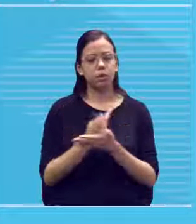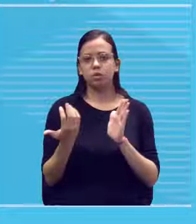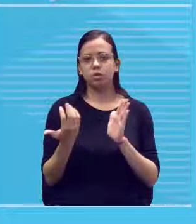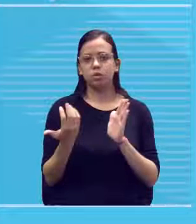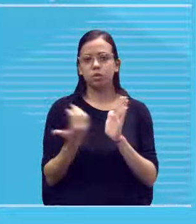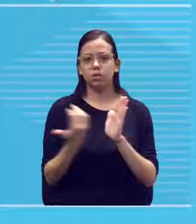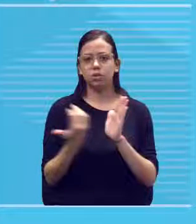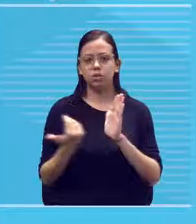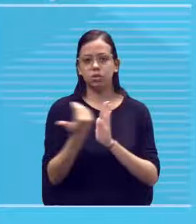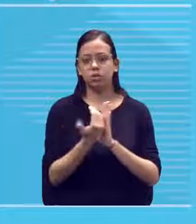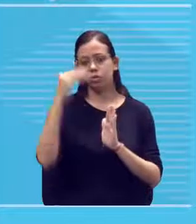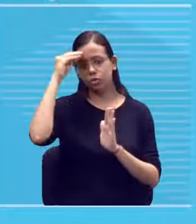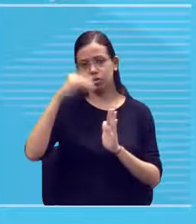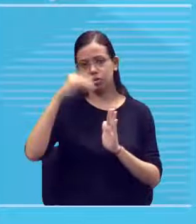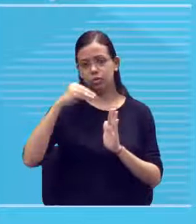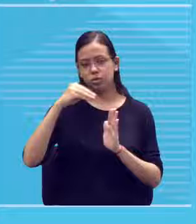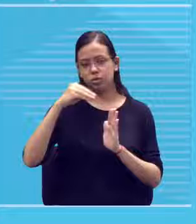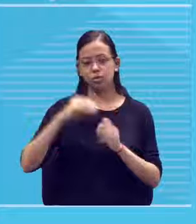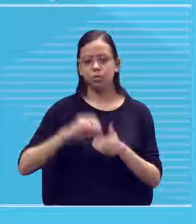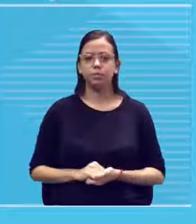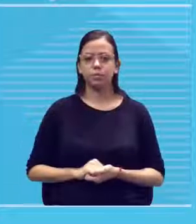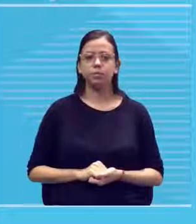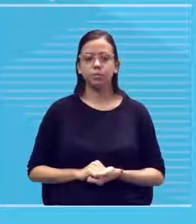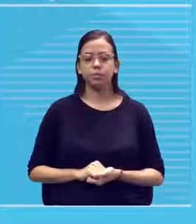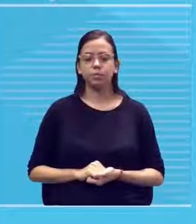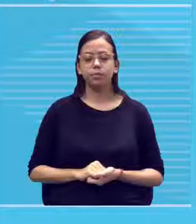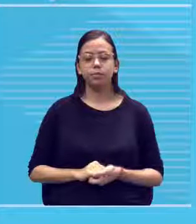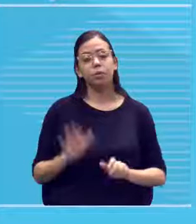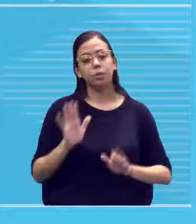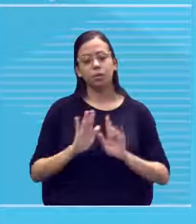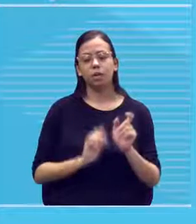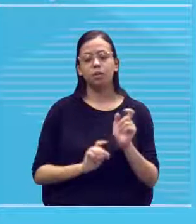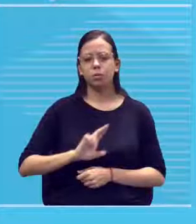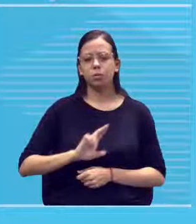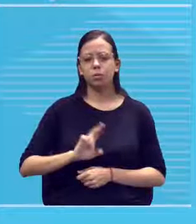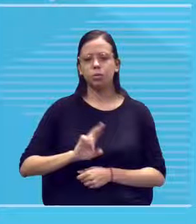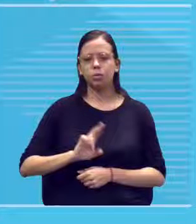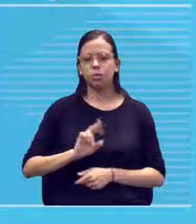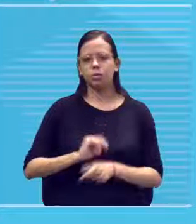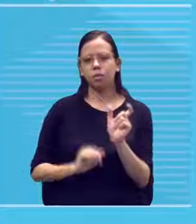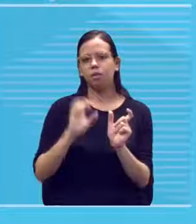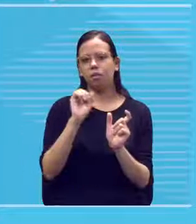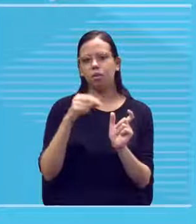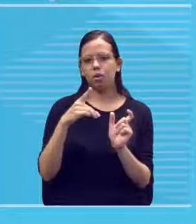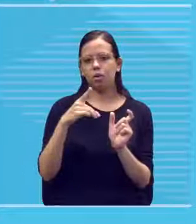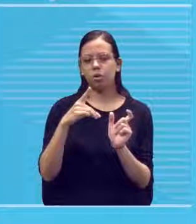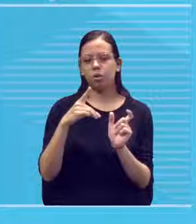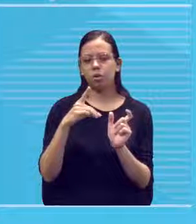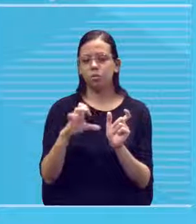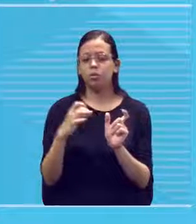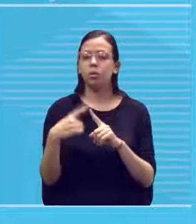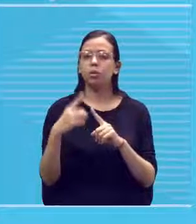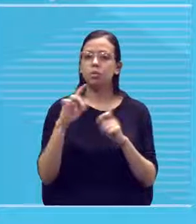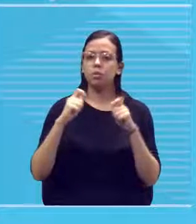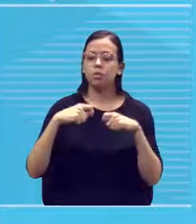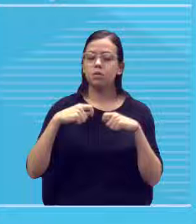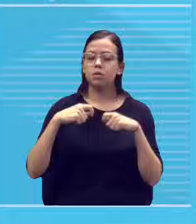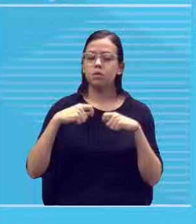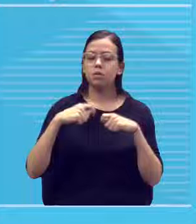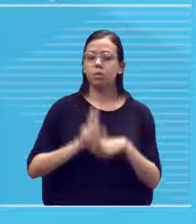número de desistências o emprego do ônibus vocês tem que tomar cuidado tá esse onde ele ele só pode ser usado